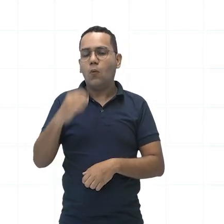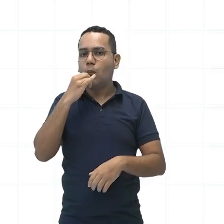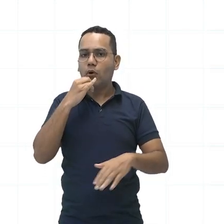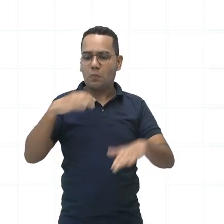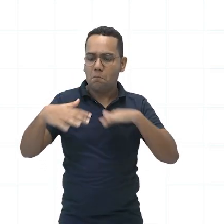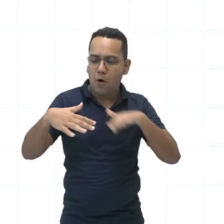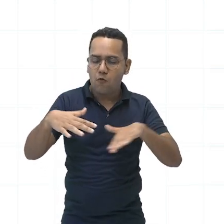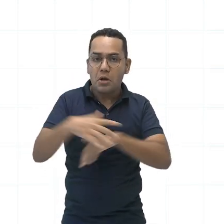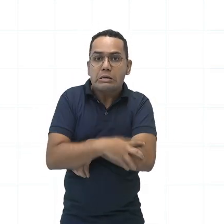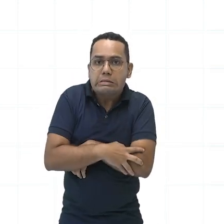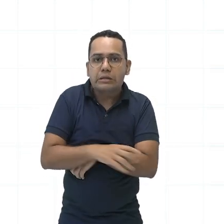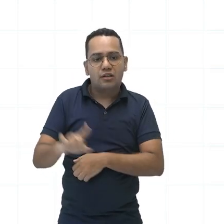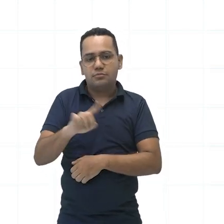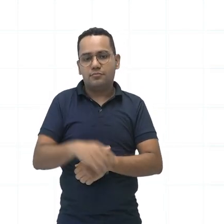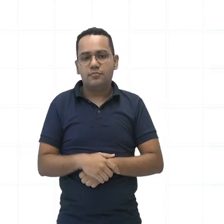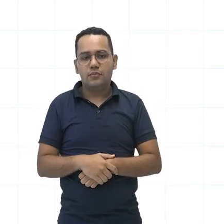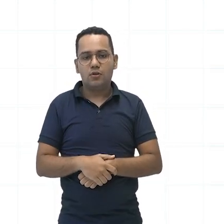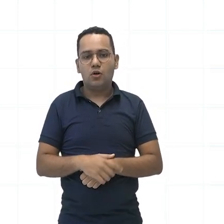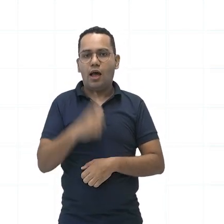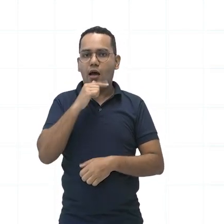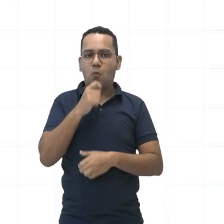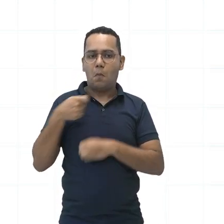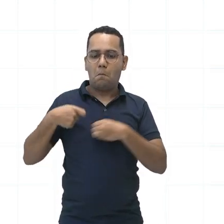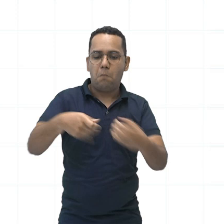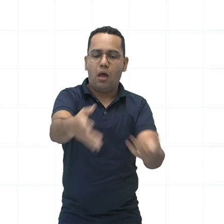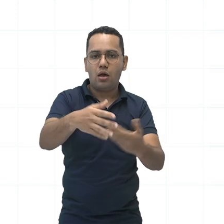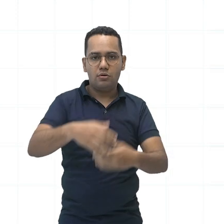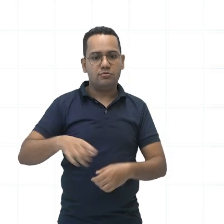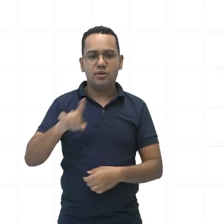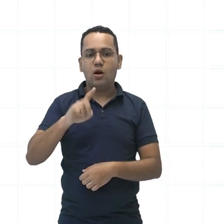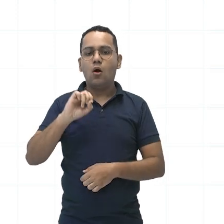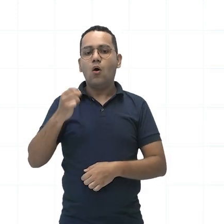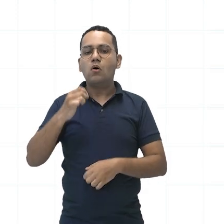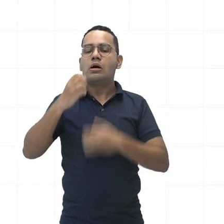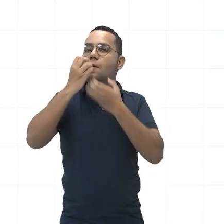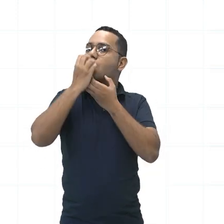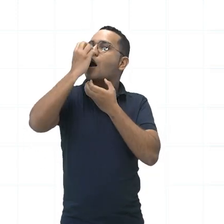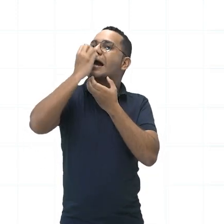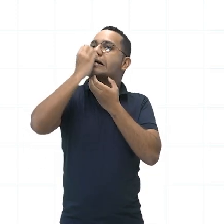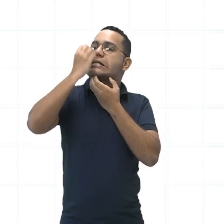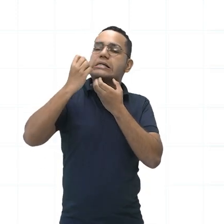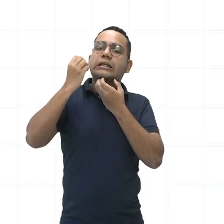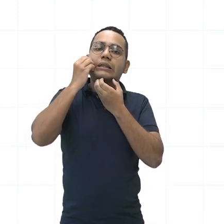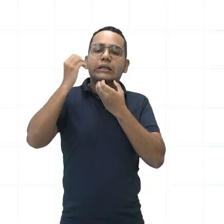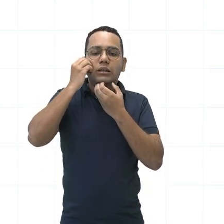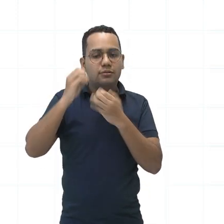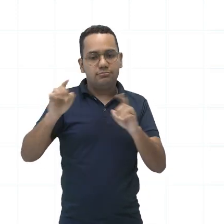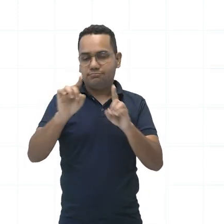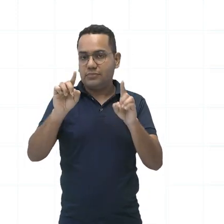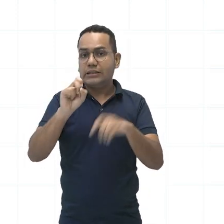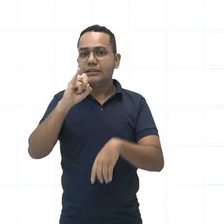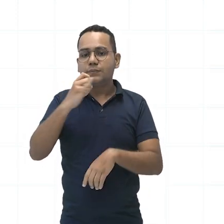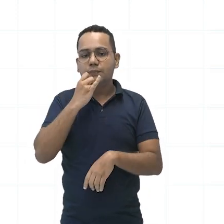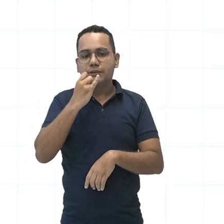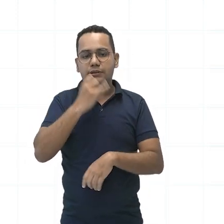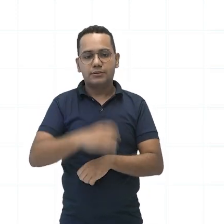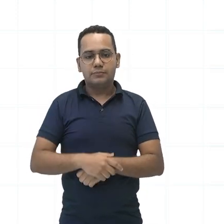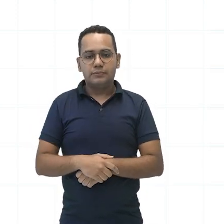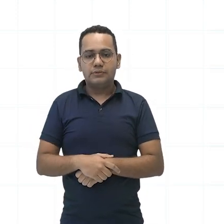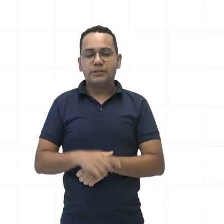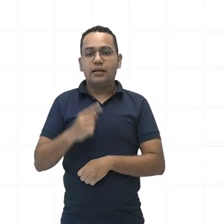vítima, não jogue água na vítima, nem tente abrir a boca da vítima, mesmo que você veja que ela